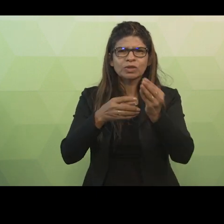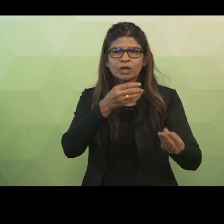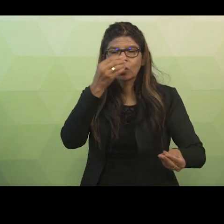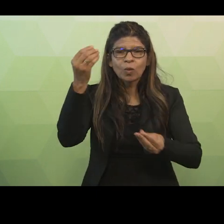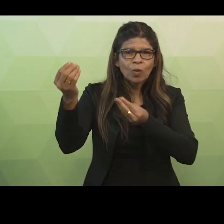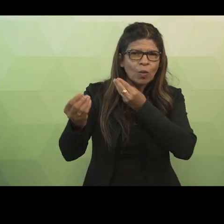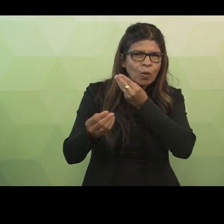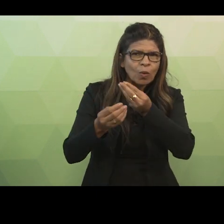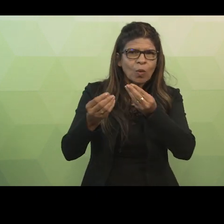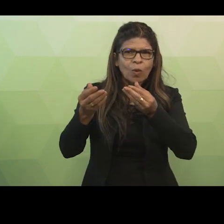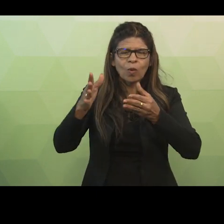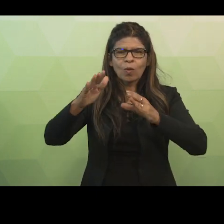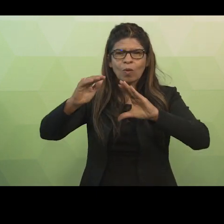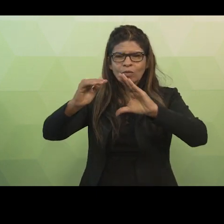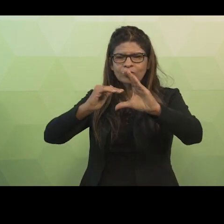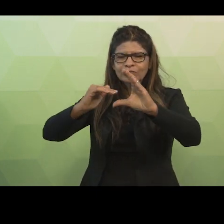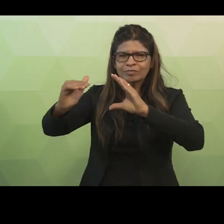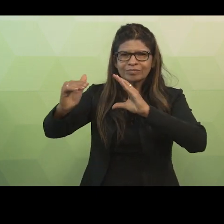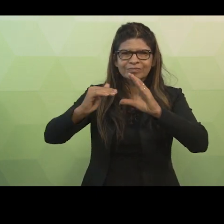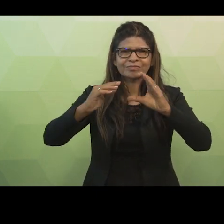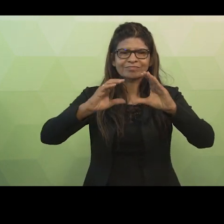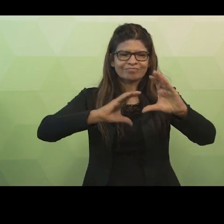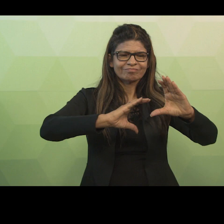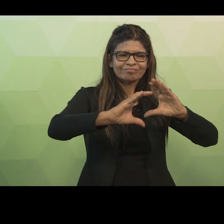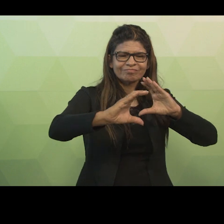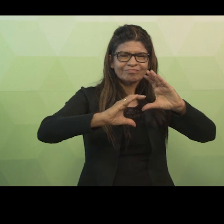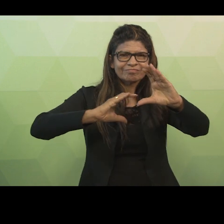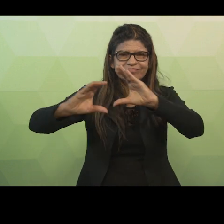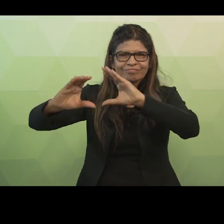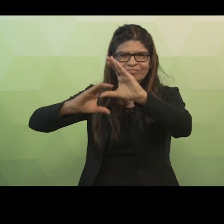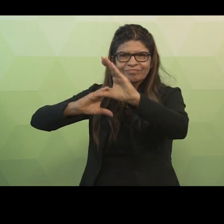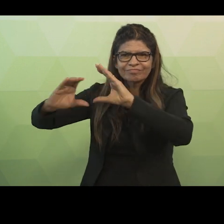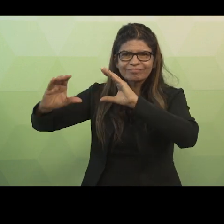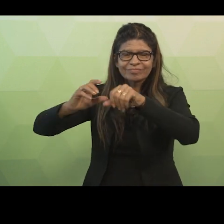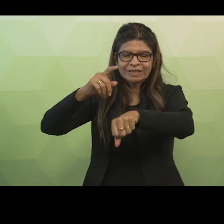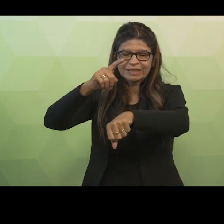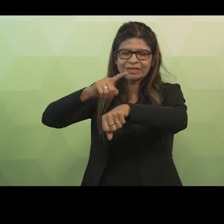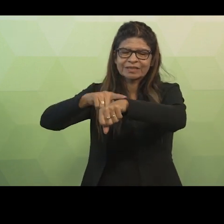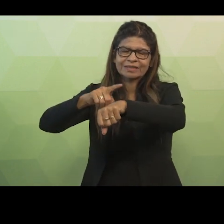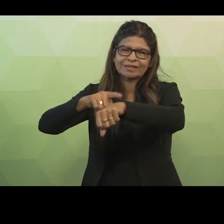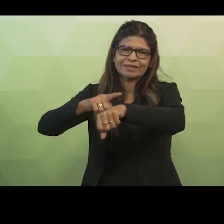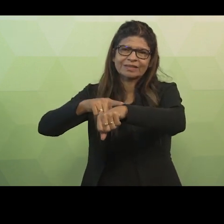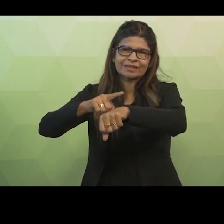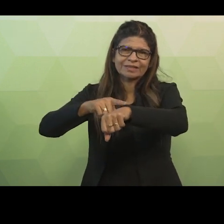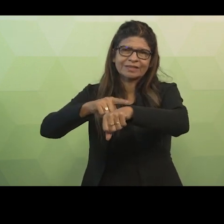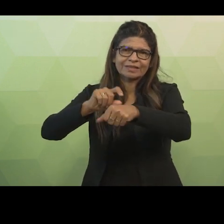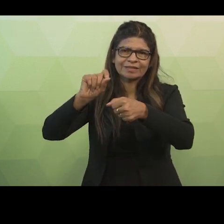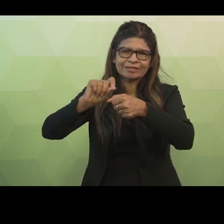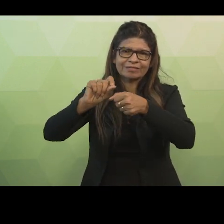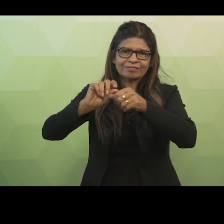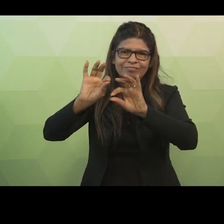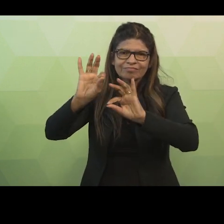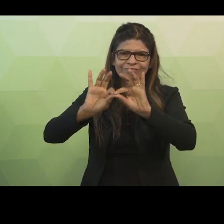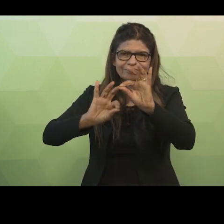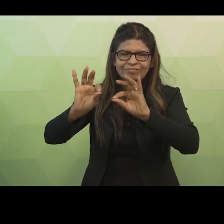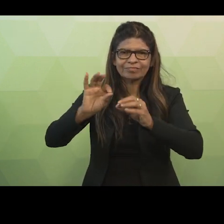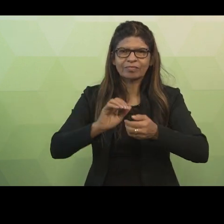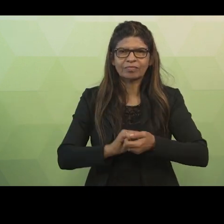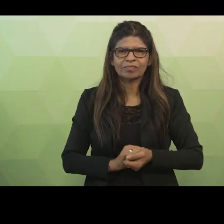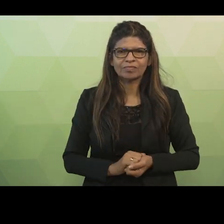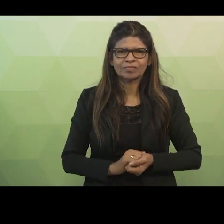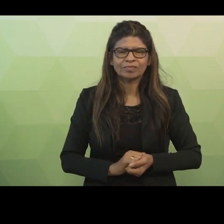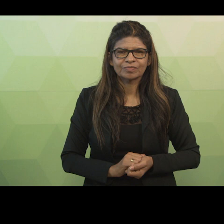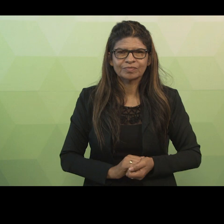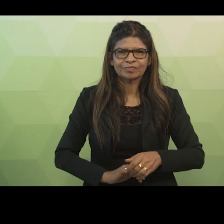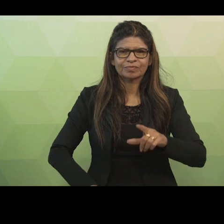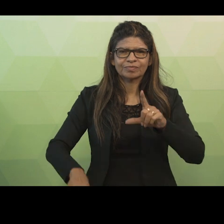mensagens entre os objetos são trocadas no decorrer do tempo para a realização de uma operação. Daí o nome de